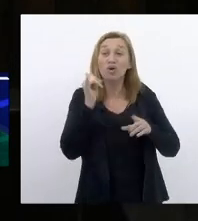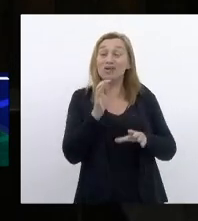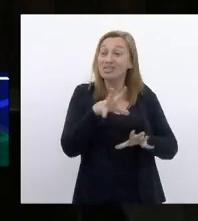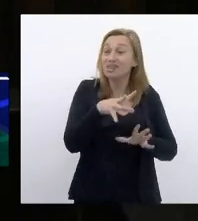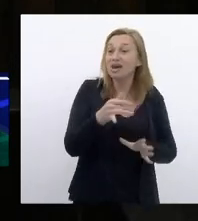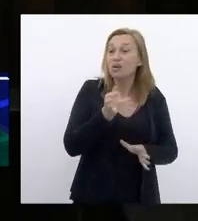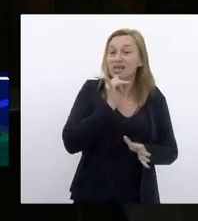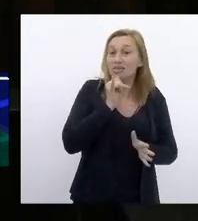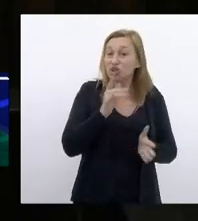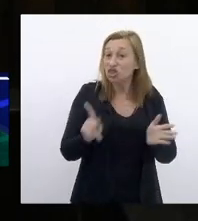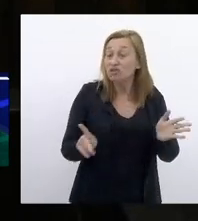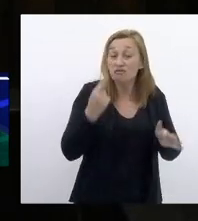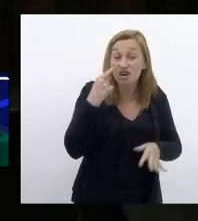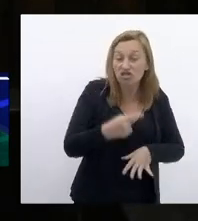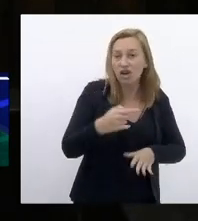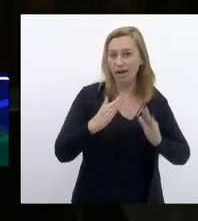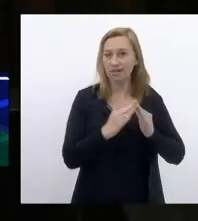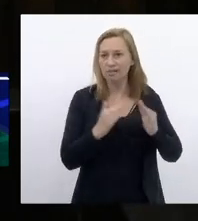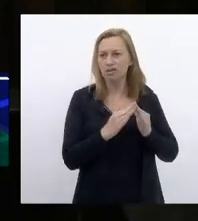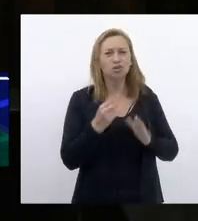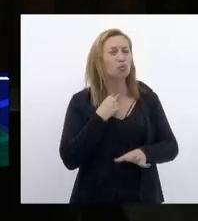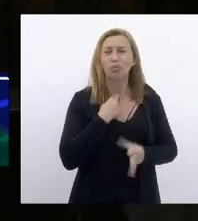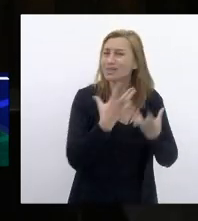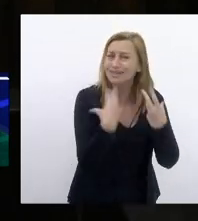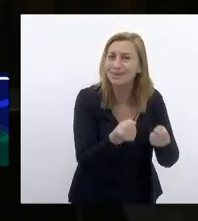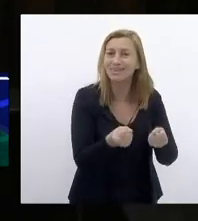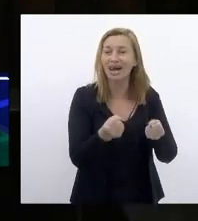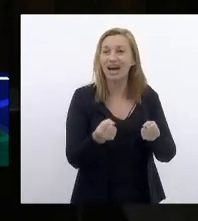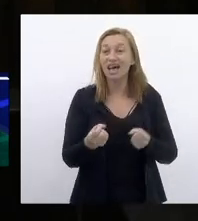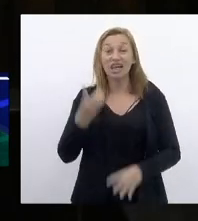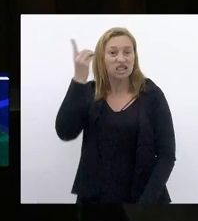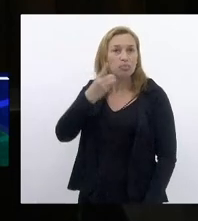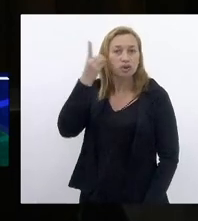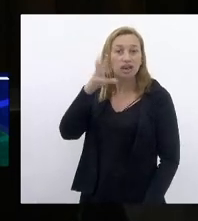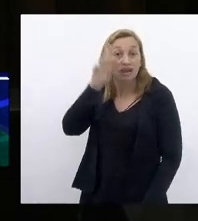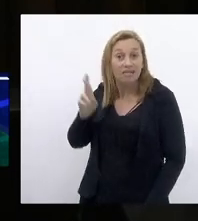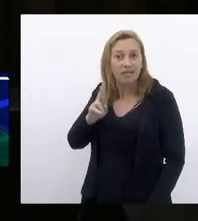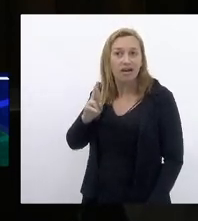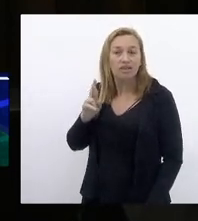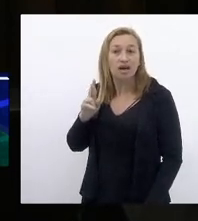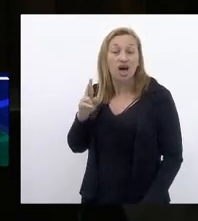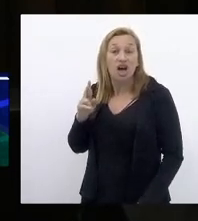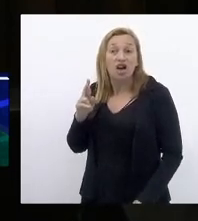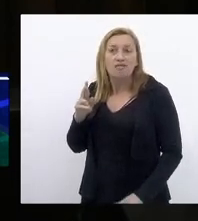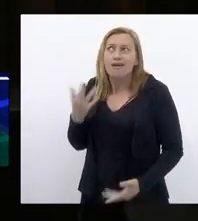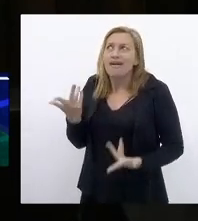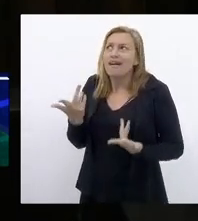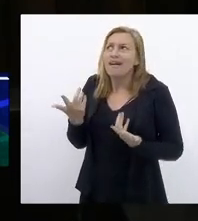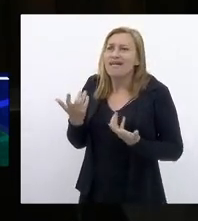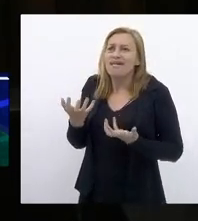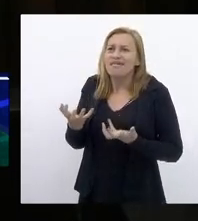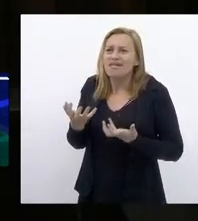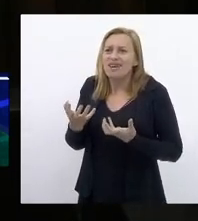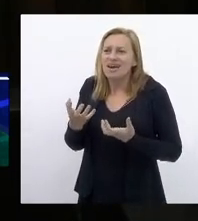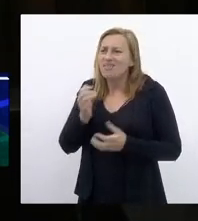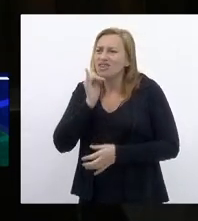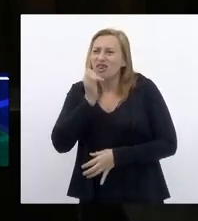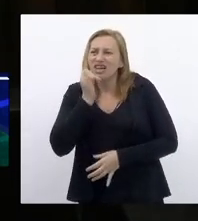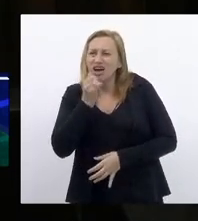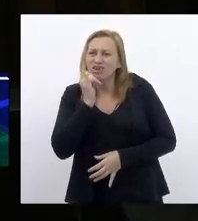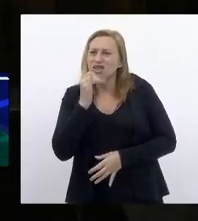casa. Ora, eu não posso admitir que a deputada Renata Souza tente impor uma